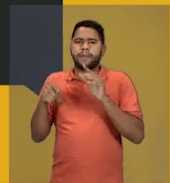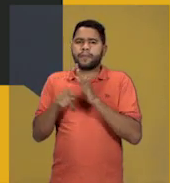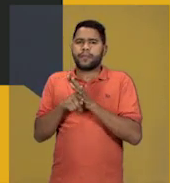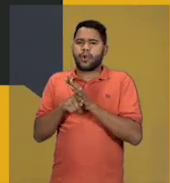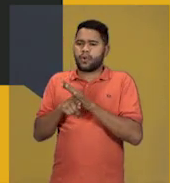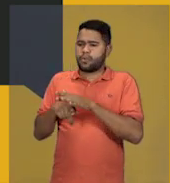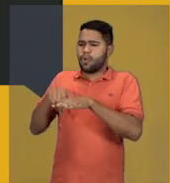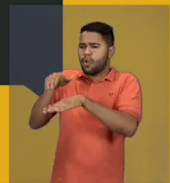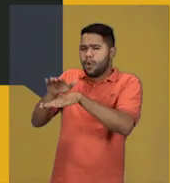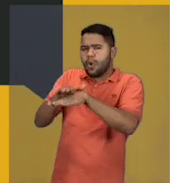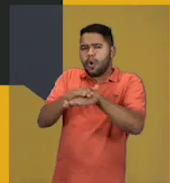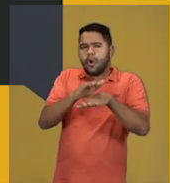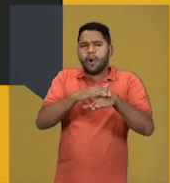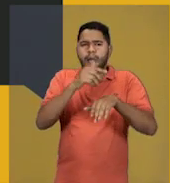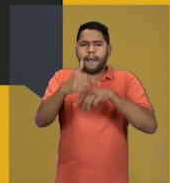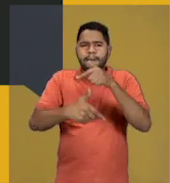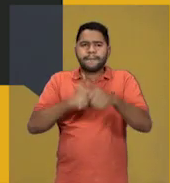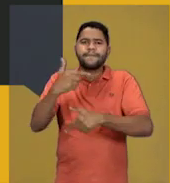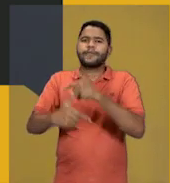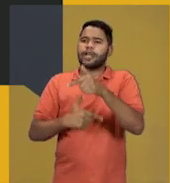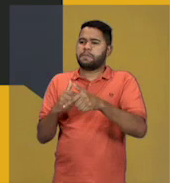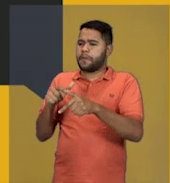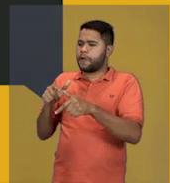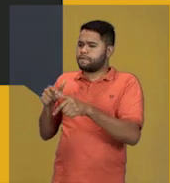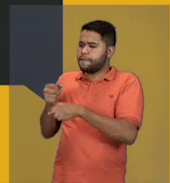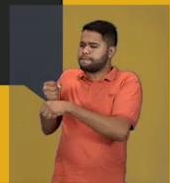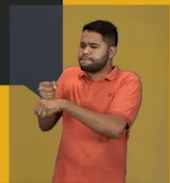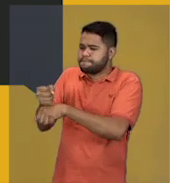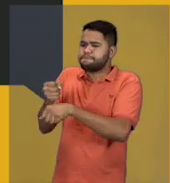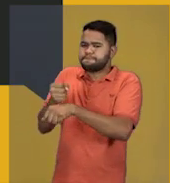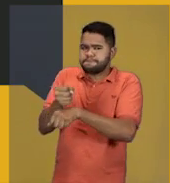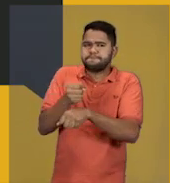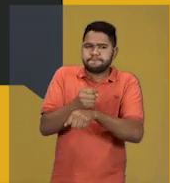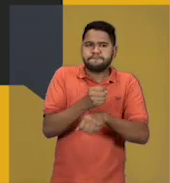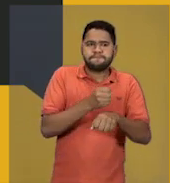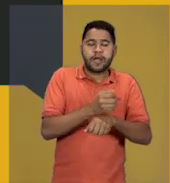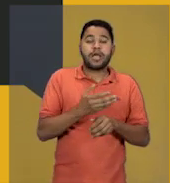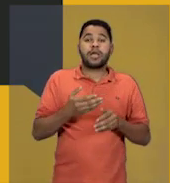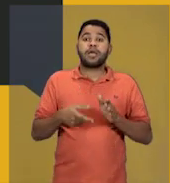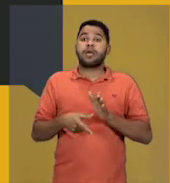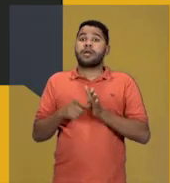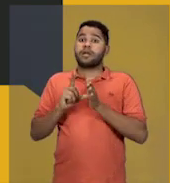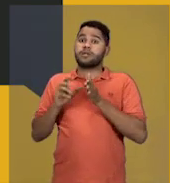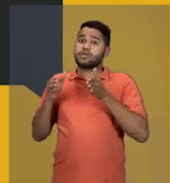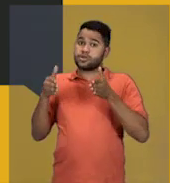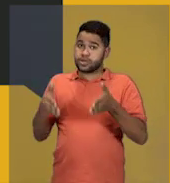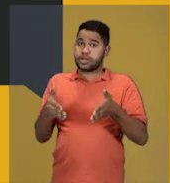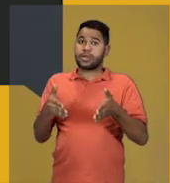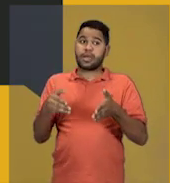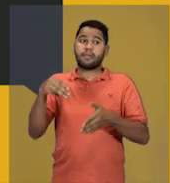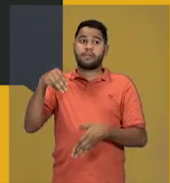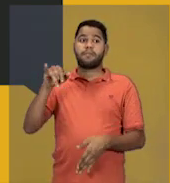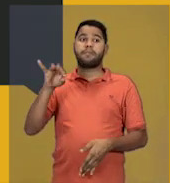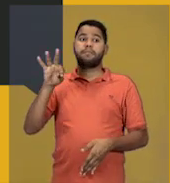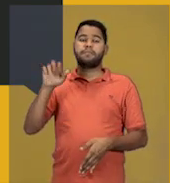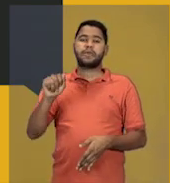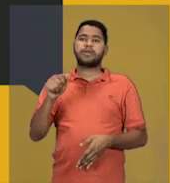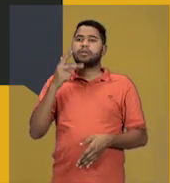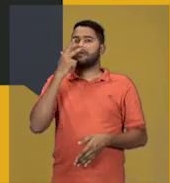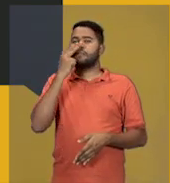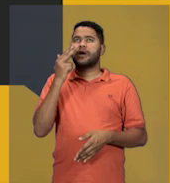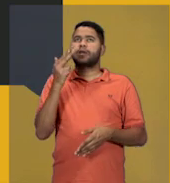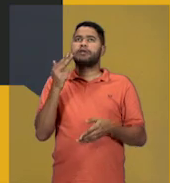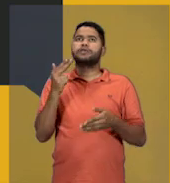mão de obra. Aqui na América, antes da chegada dos espanhóis, a mita já era utilizada. Era um